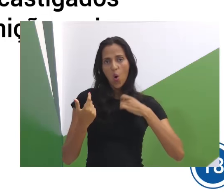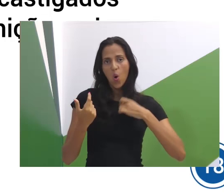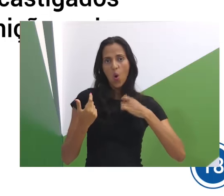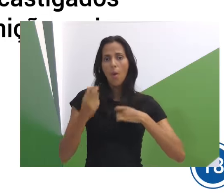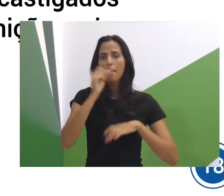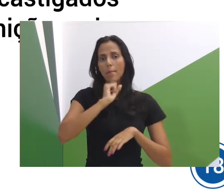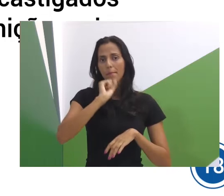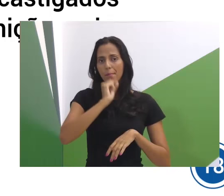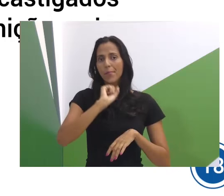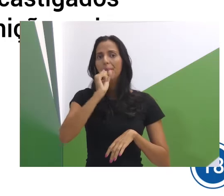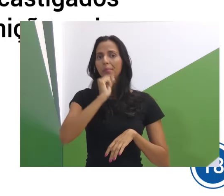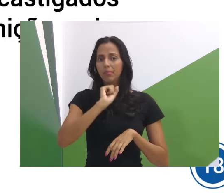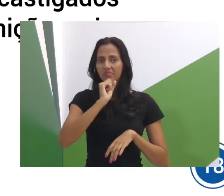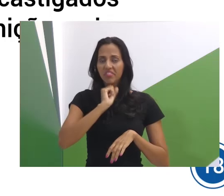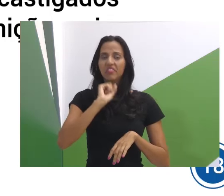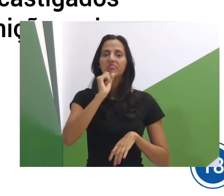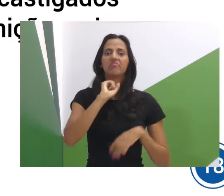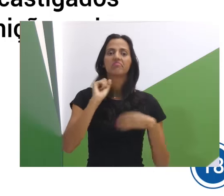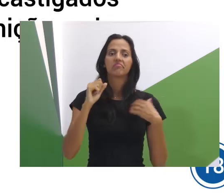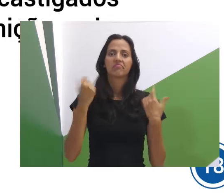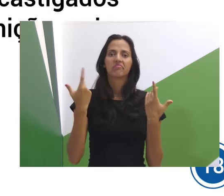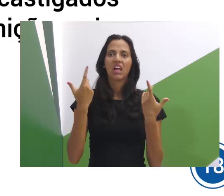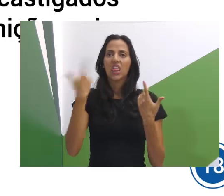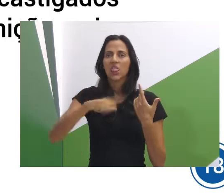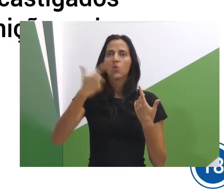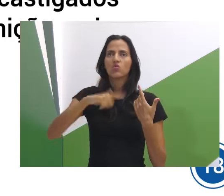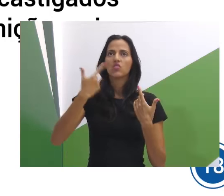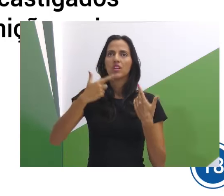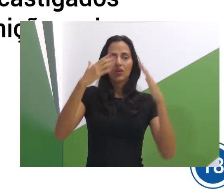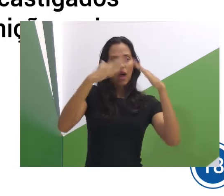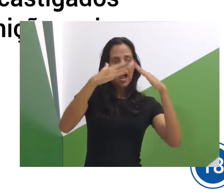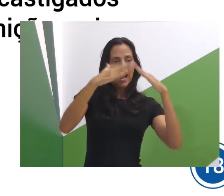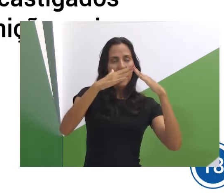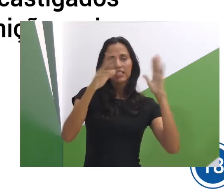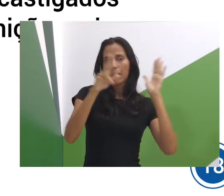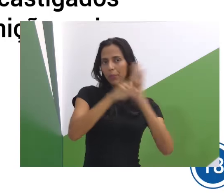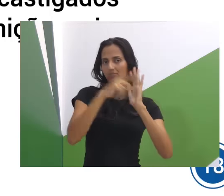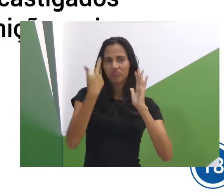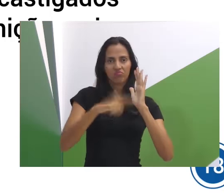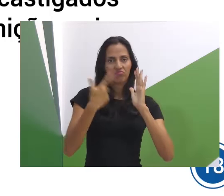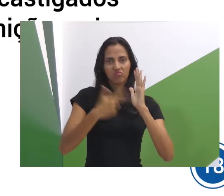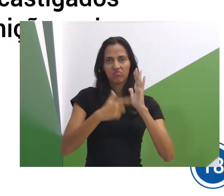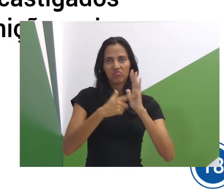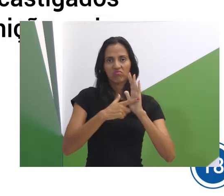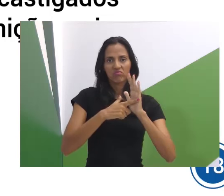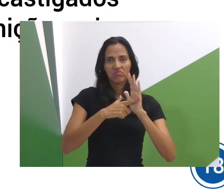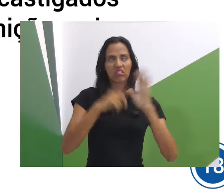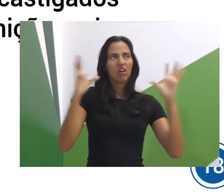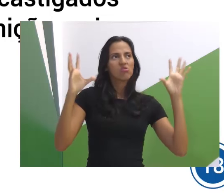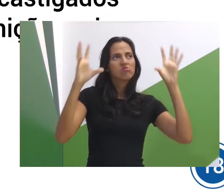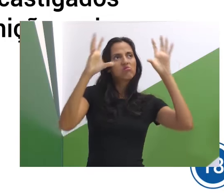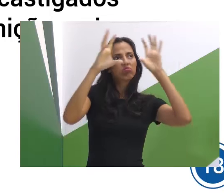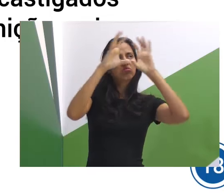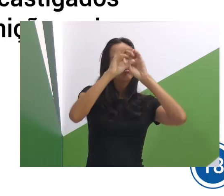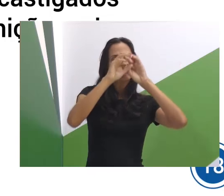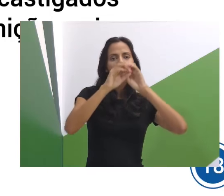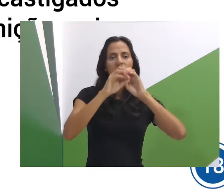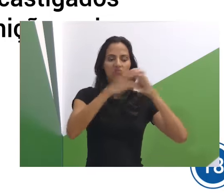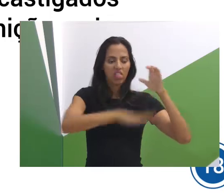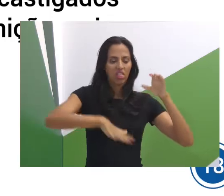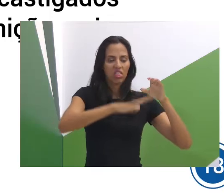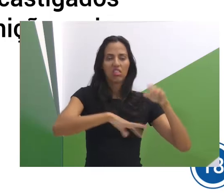galpões escuros para que eles pudessem dormir. Era o local que eles dormiam. Então,